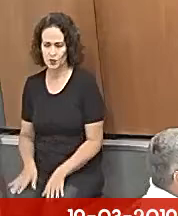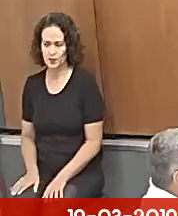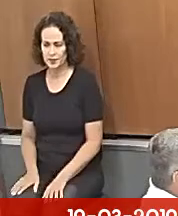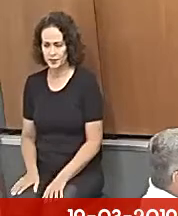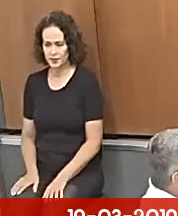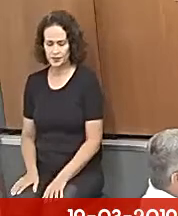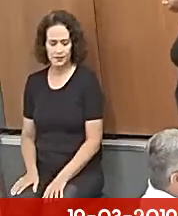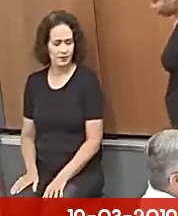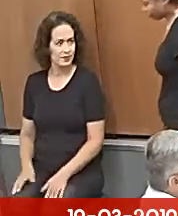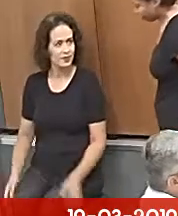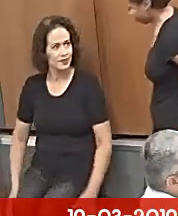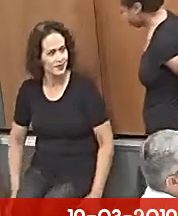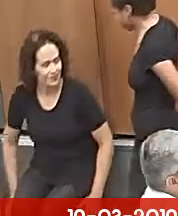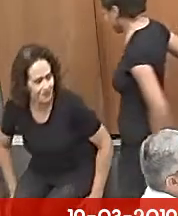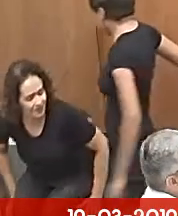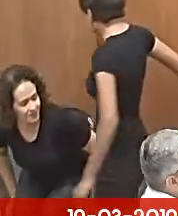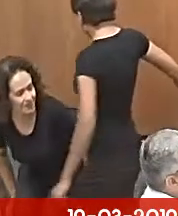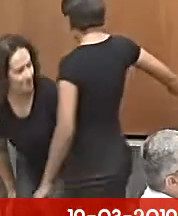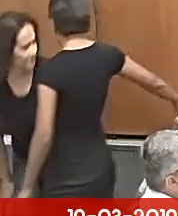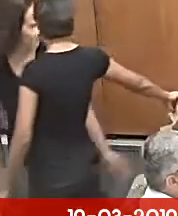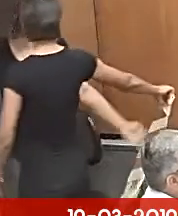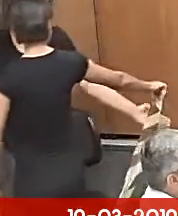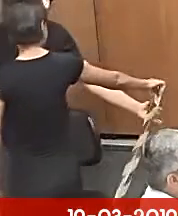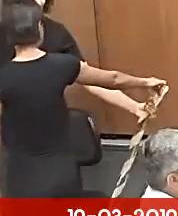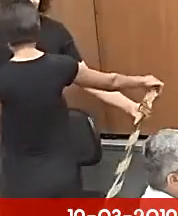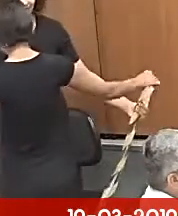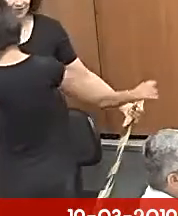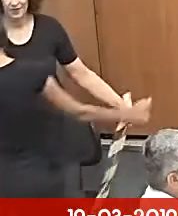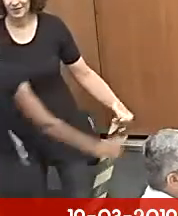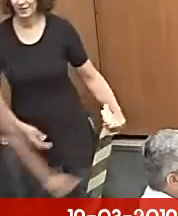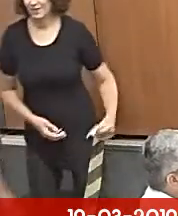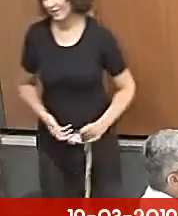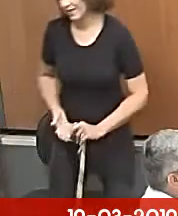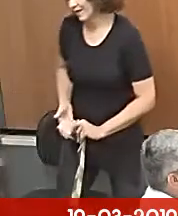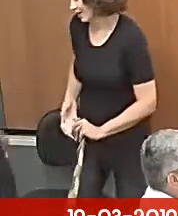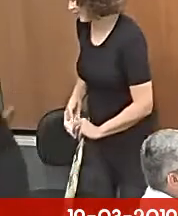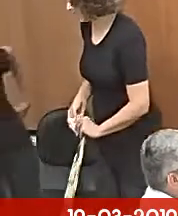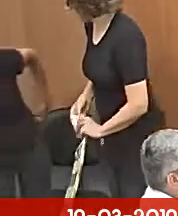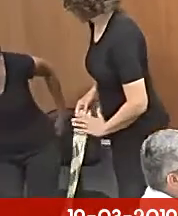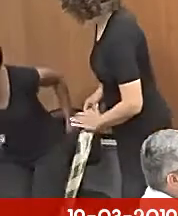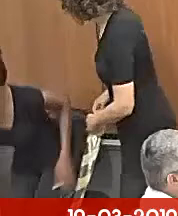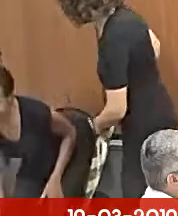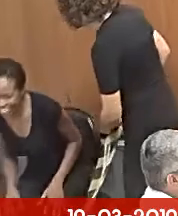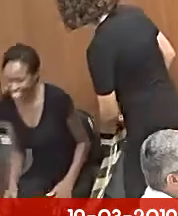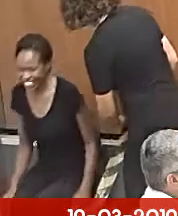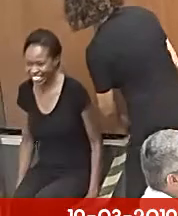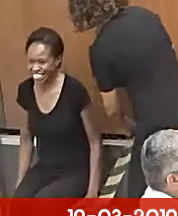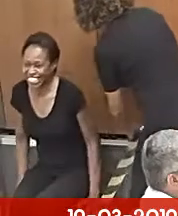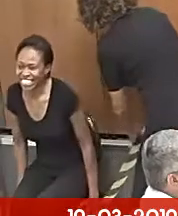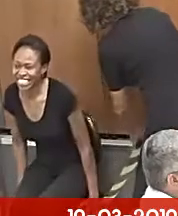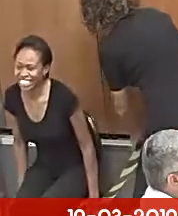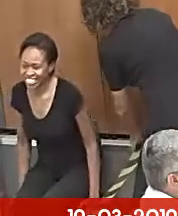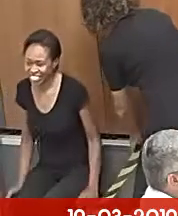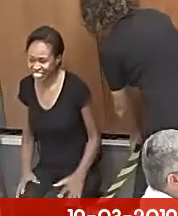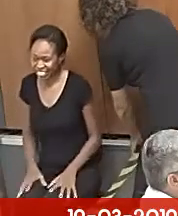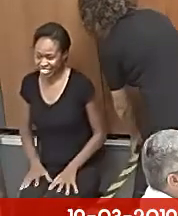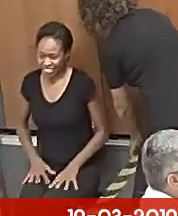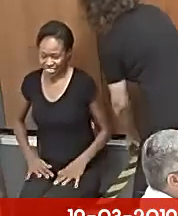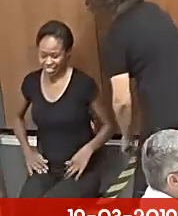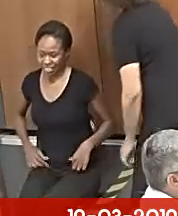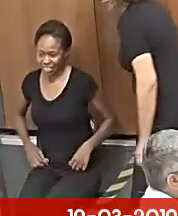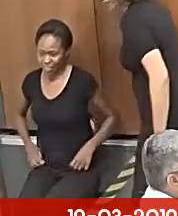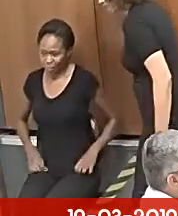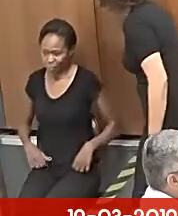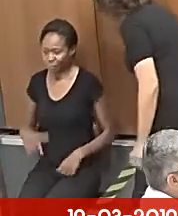fazer nós vamos já a colocar em apreciação três requerimentos o primeiro deles nós vamos